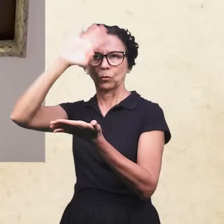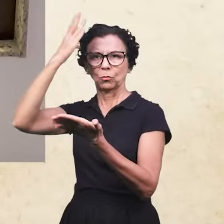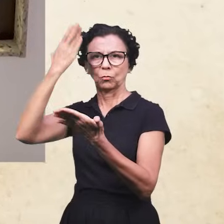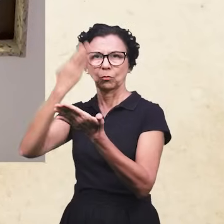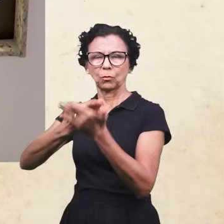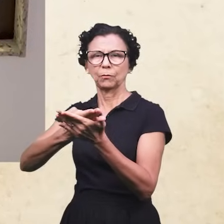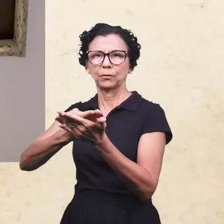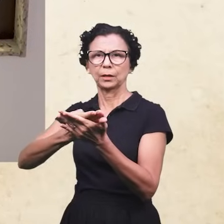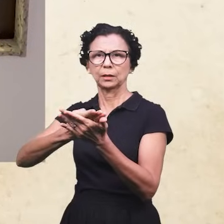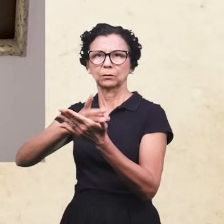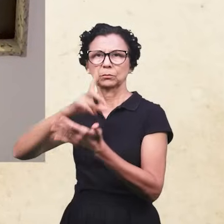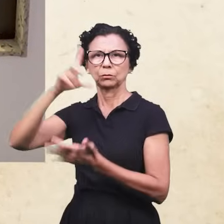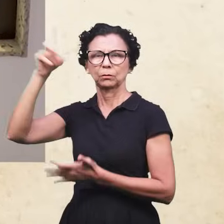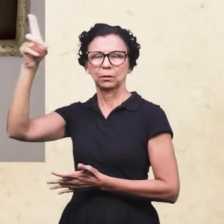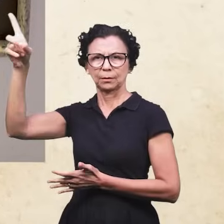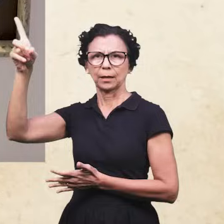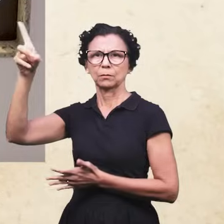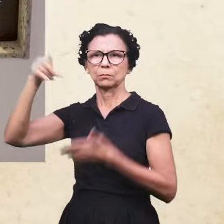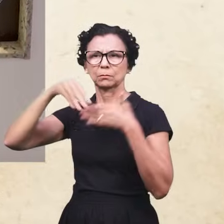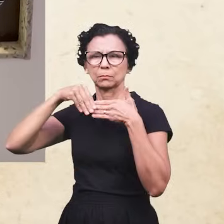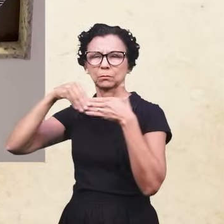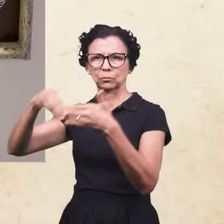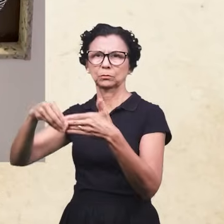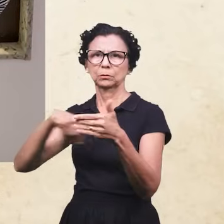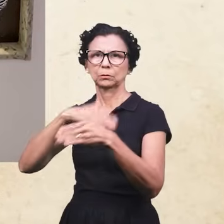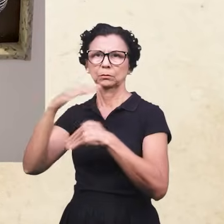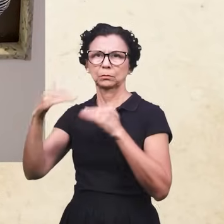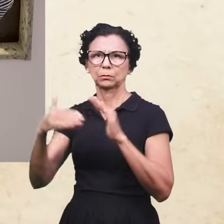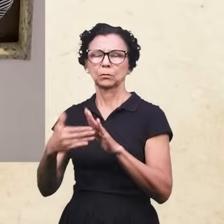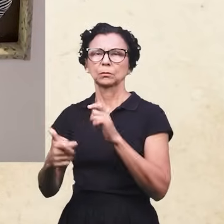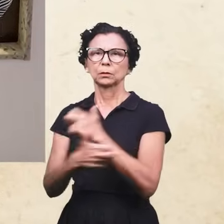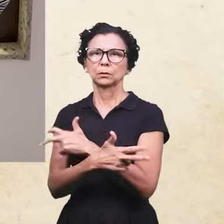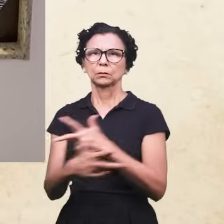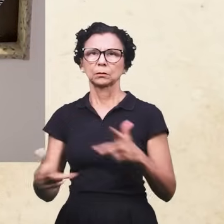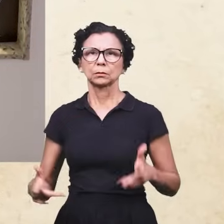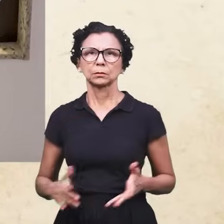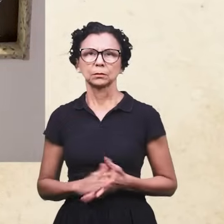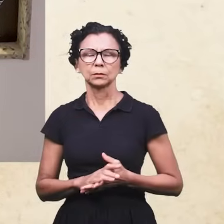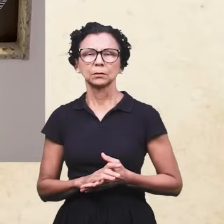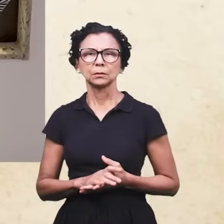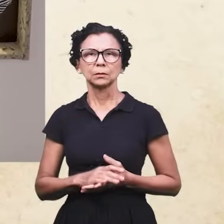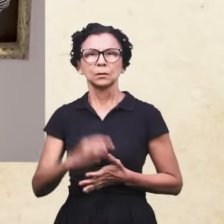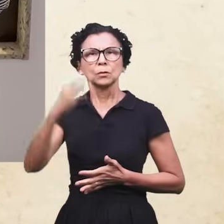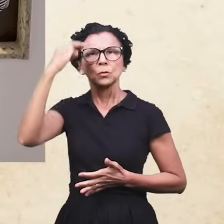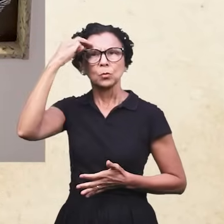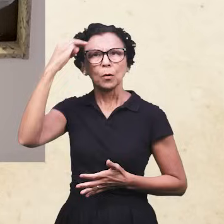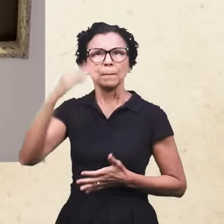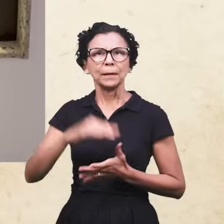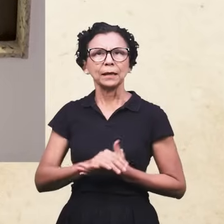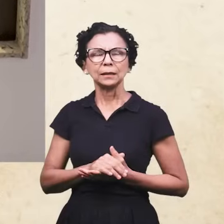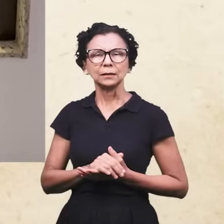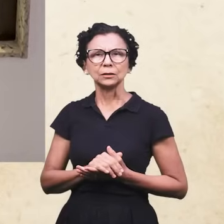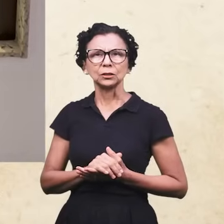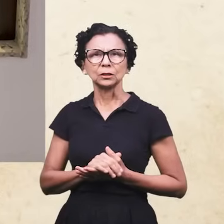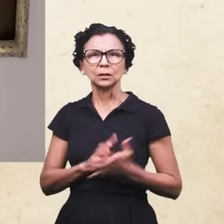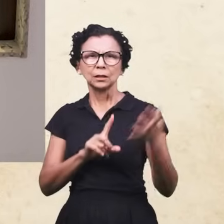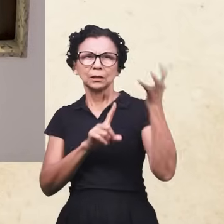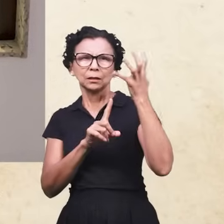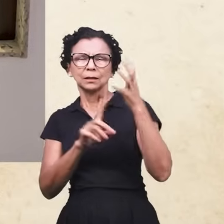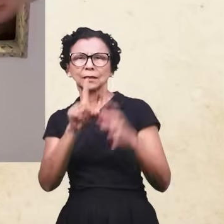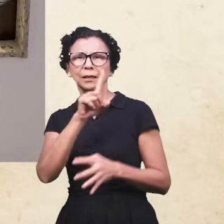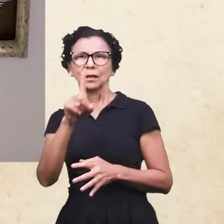nós confiamos num Deus que tem nos conduzido em todas as coisas. Preserve a sua mente. Não deixe a sua